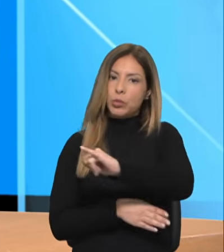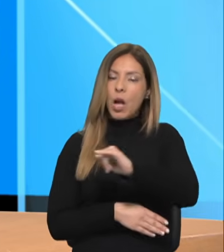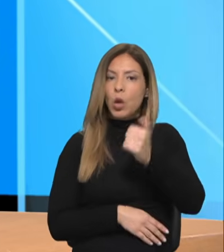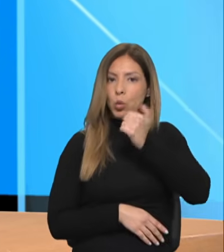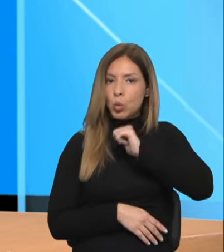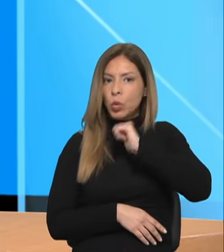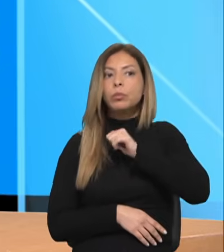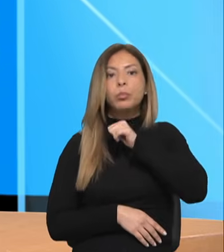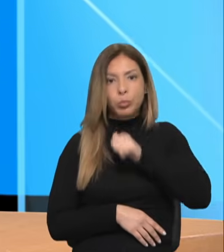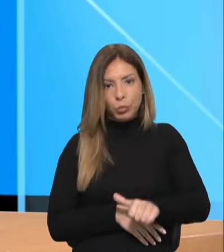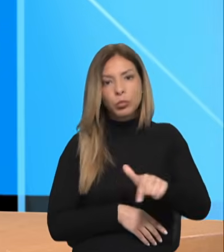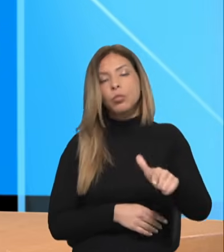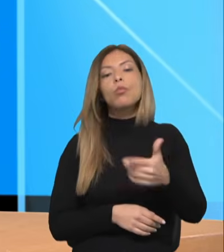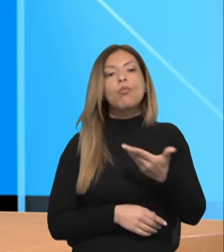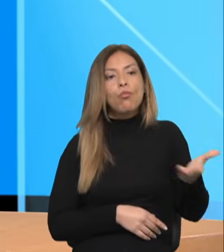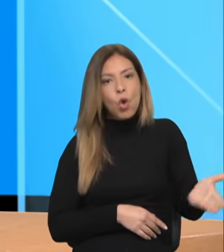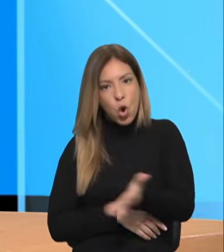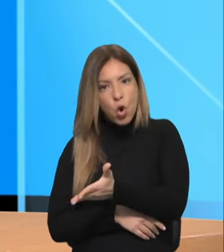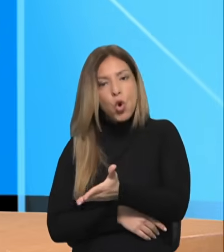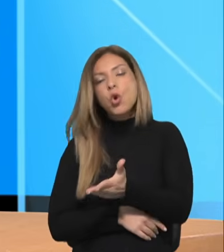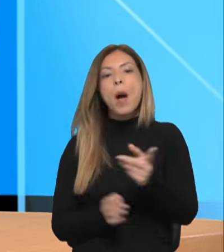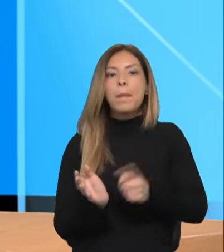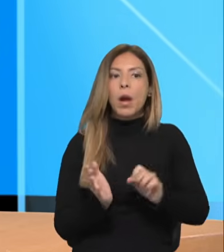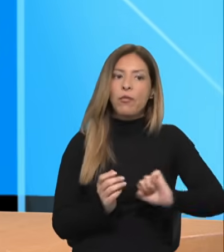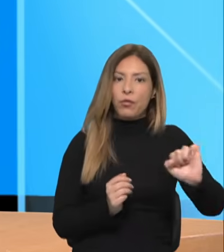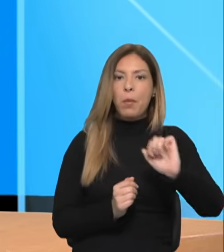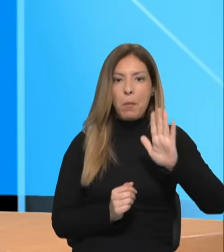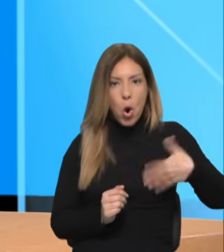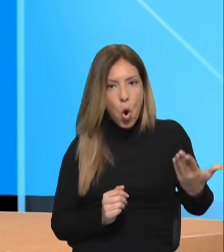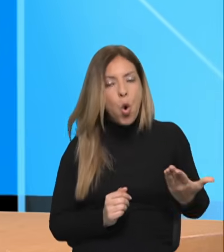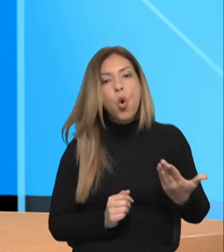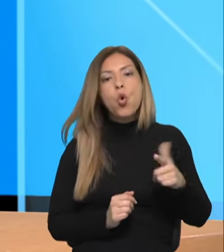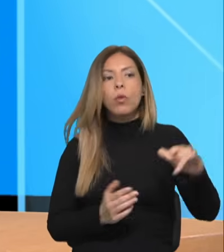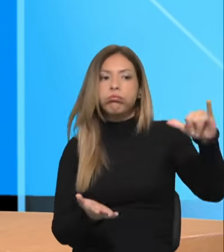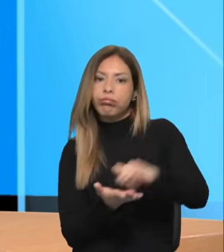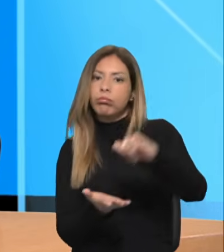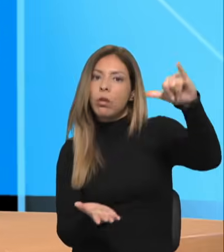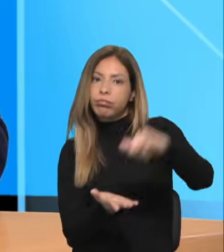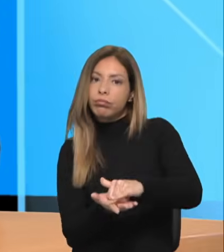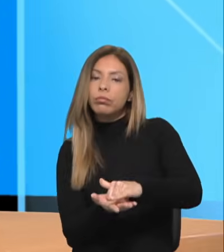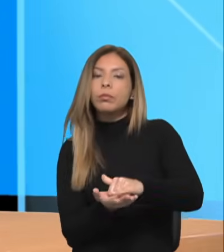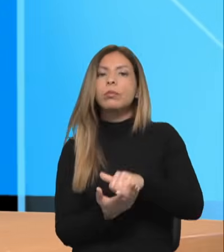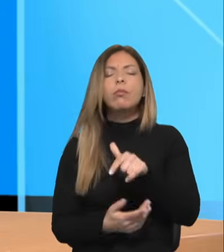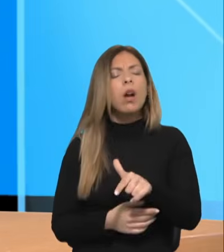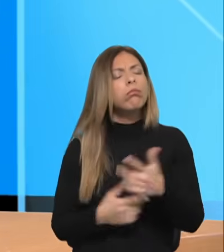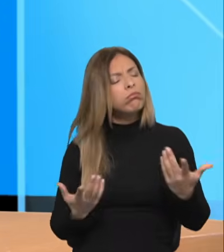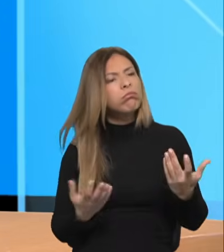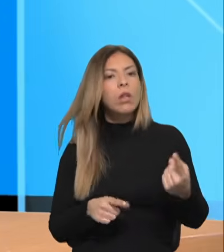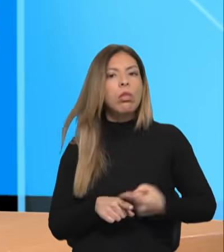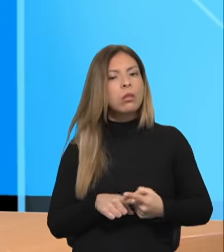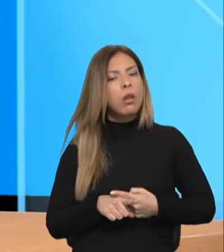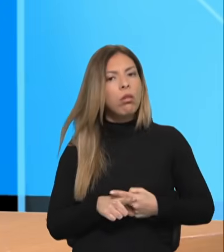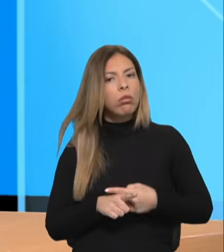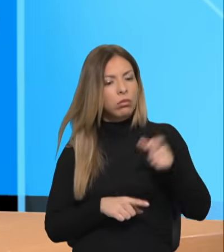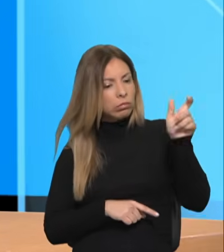da autorização que foi dada para que os Estados Unidos pudessem usar a base das Lajes, será interessante ouvir o